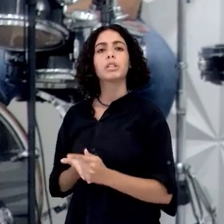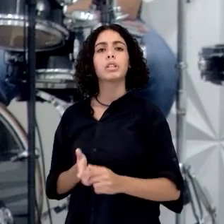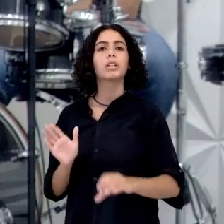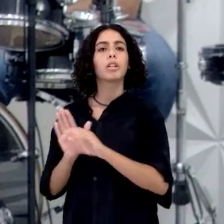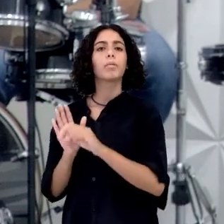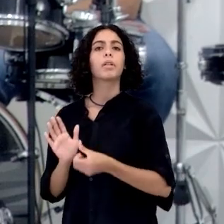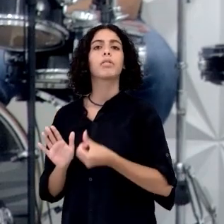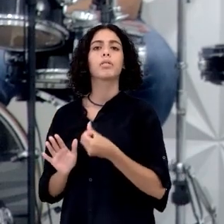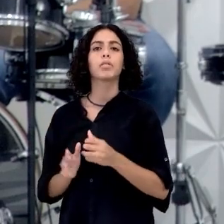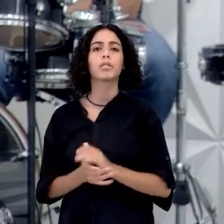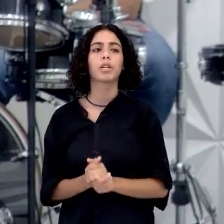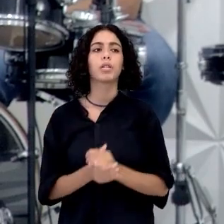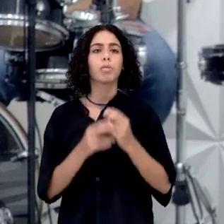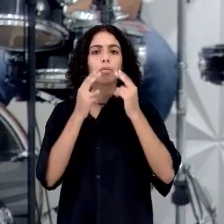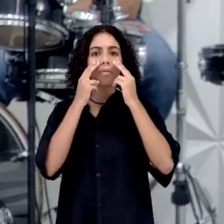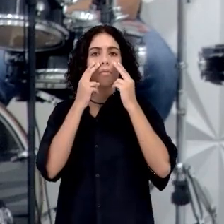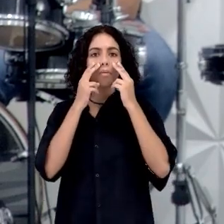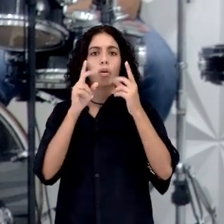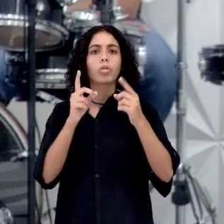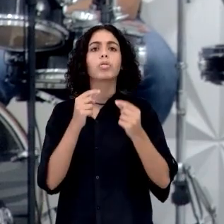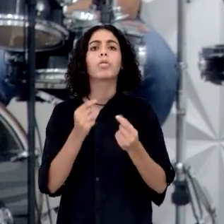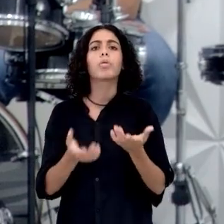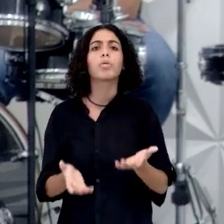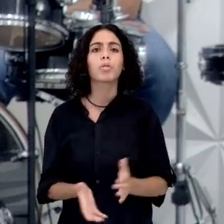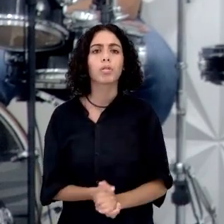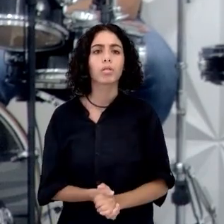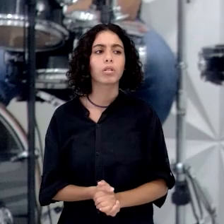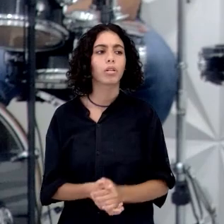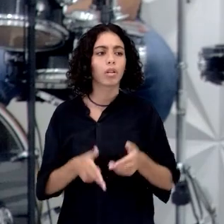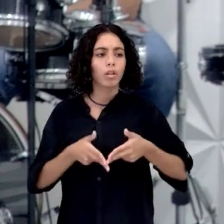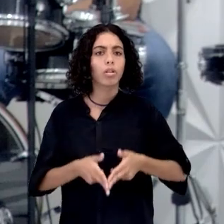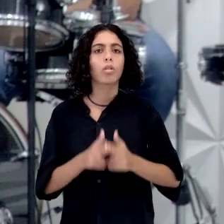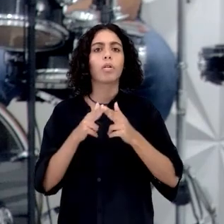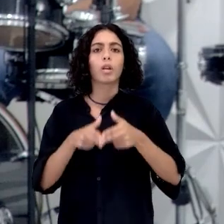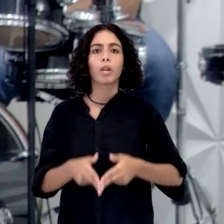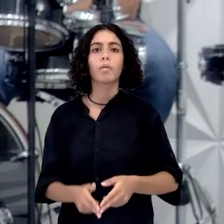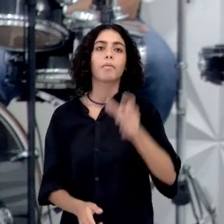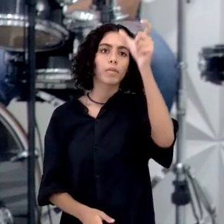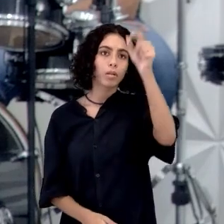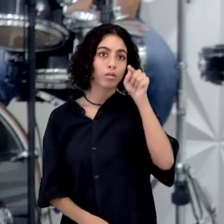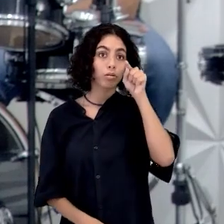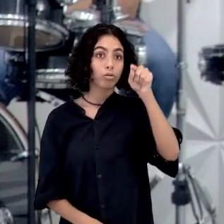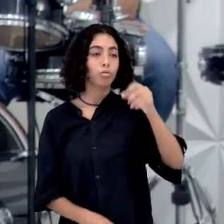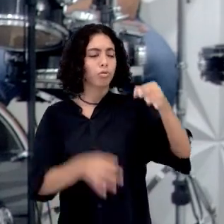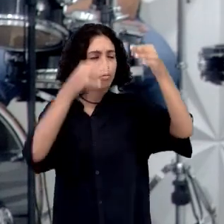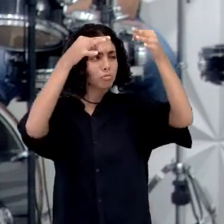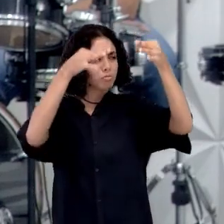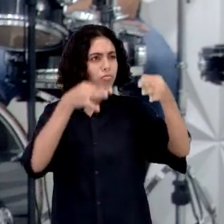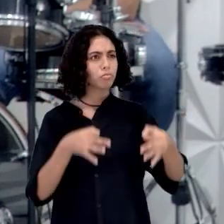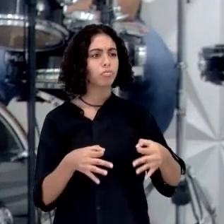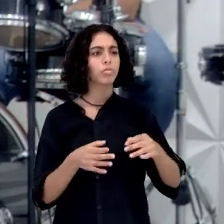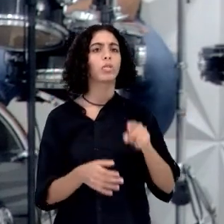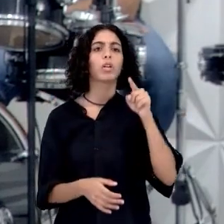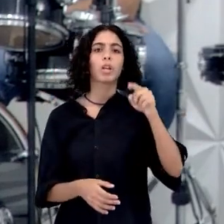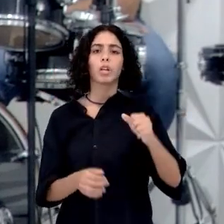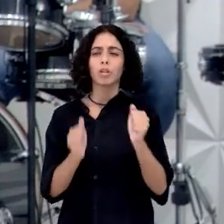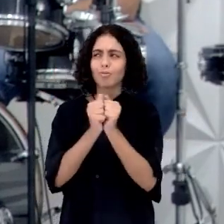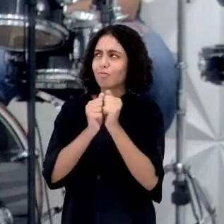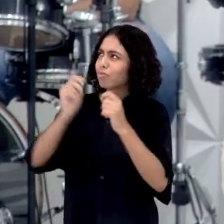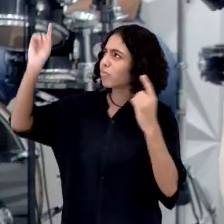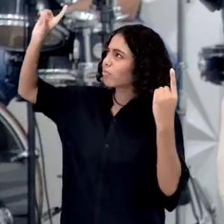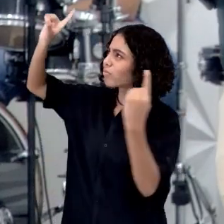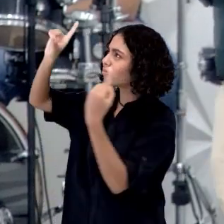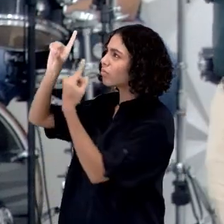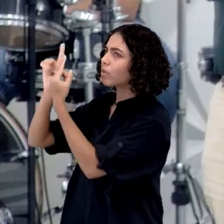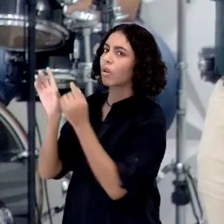e íntegro entre as pessoas da sua geração. Ele andava com Deus. Mas quando a gente olha alguns